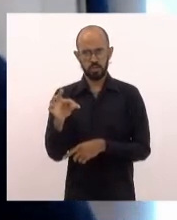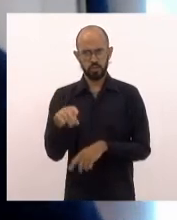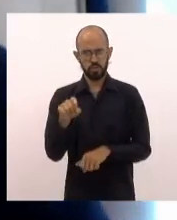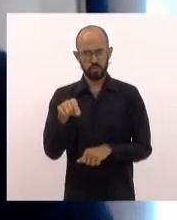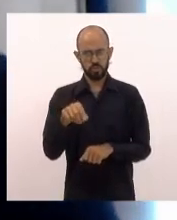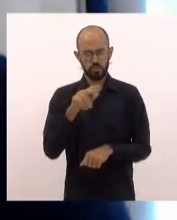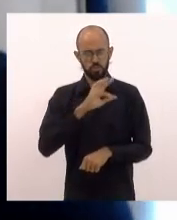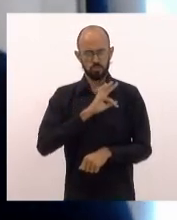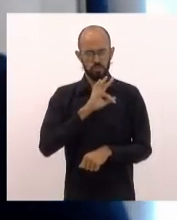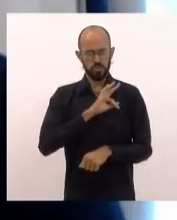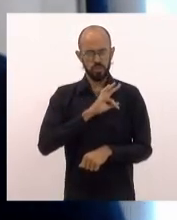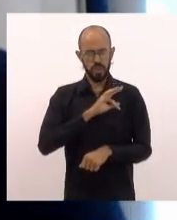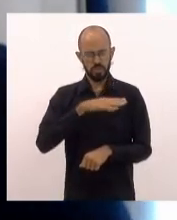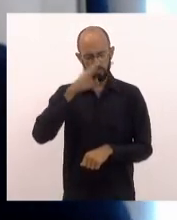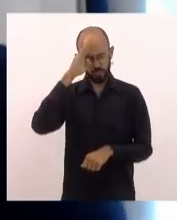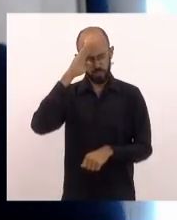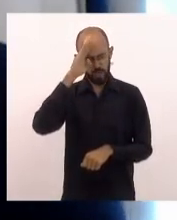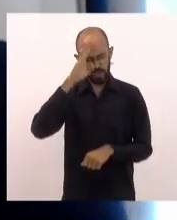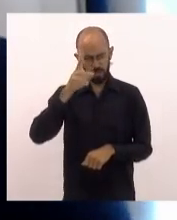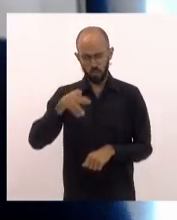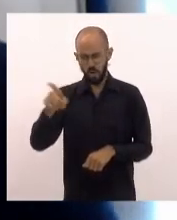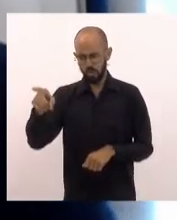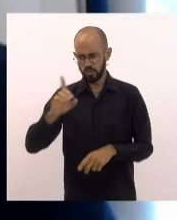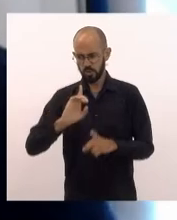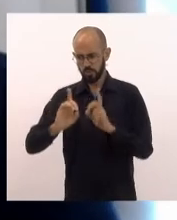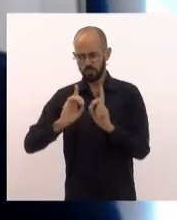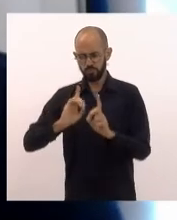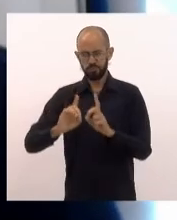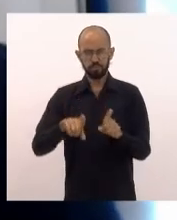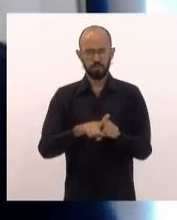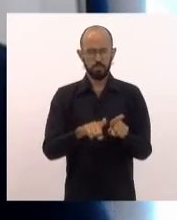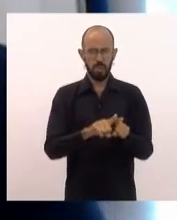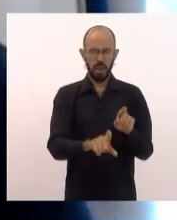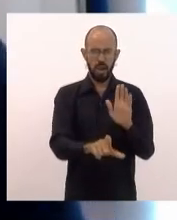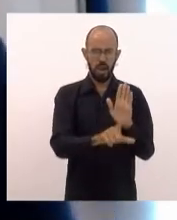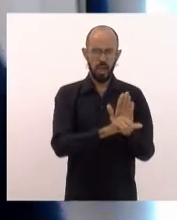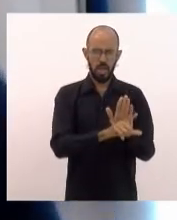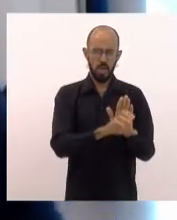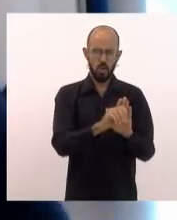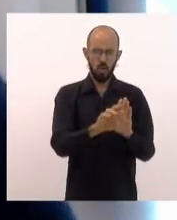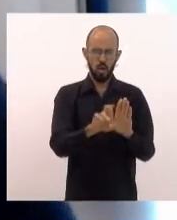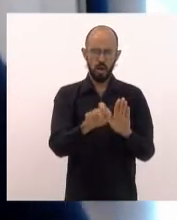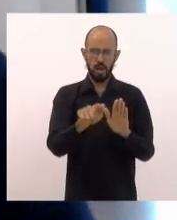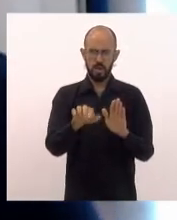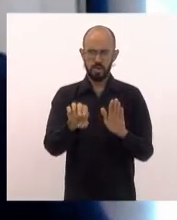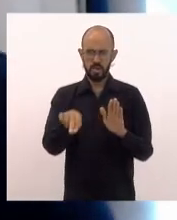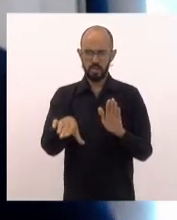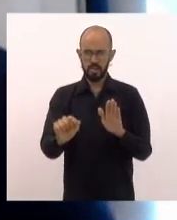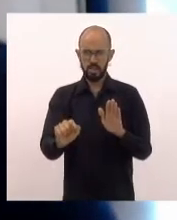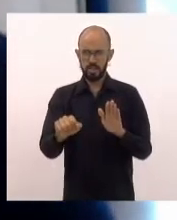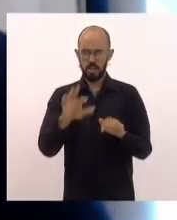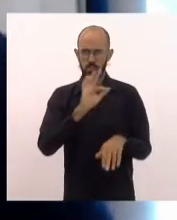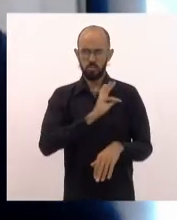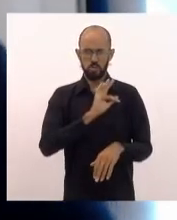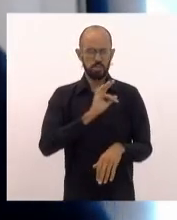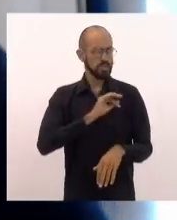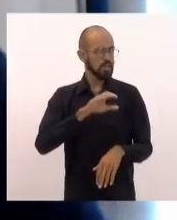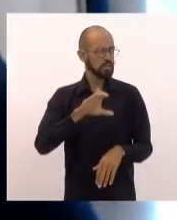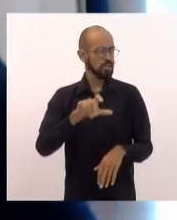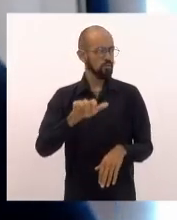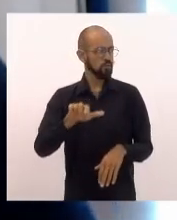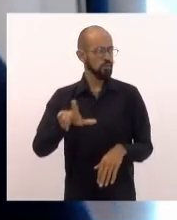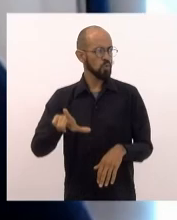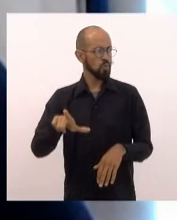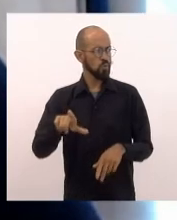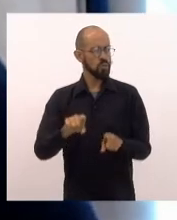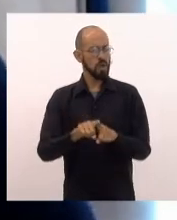assim como a gente tem debatido a lei orgânica da Polícia Civil, que vai incorporar uma série de valorizações, nós temos também